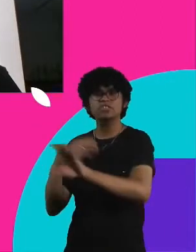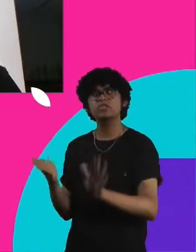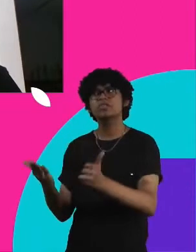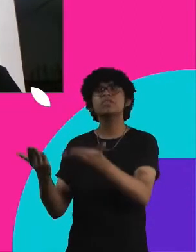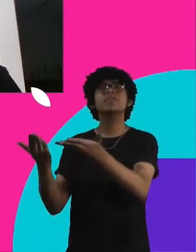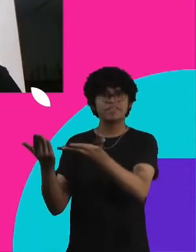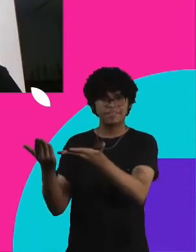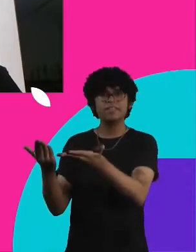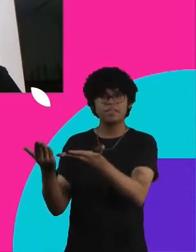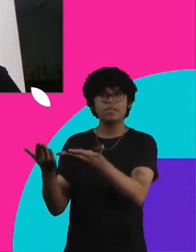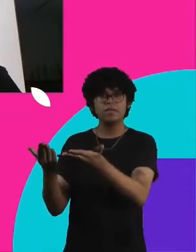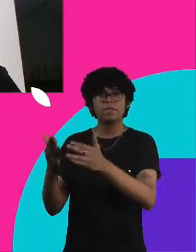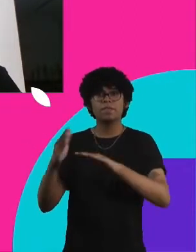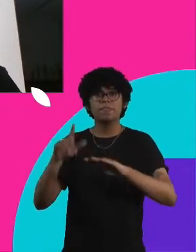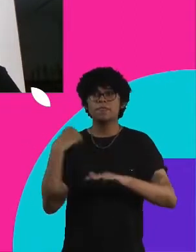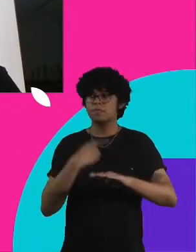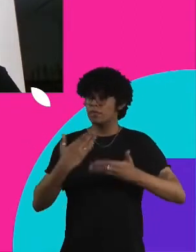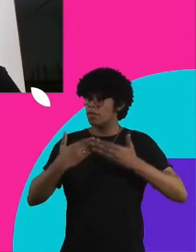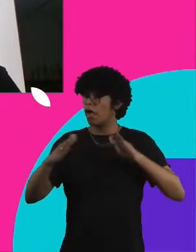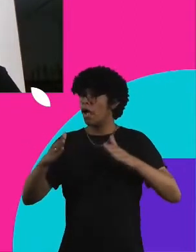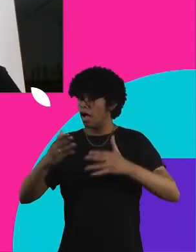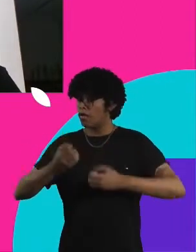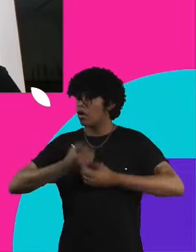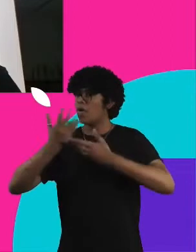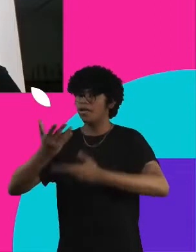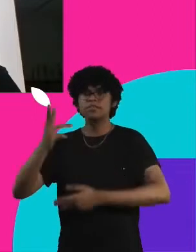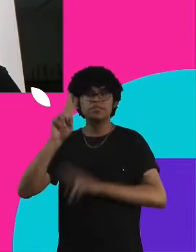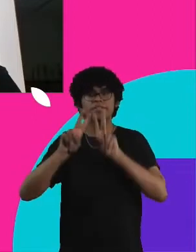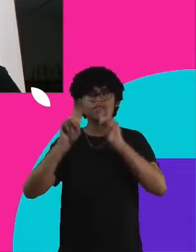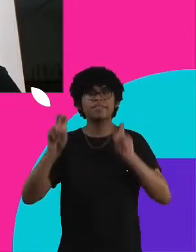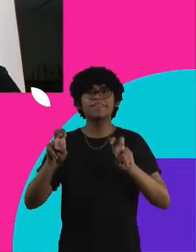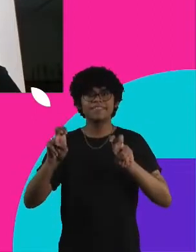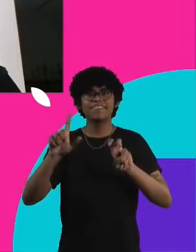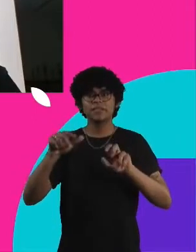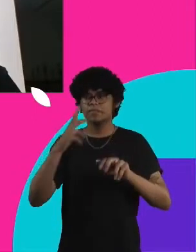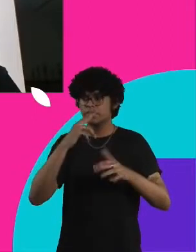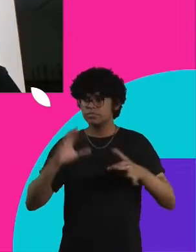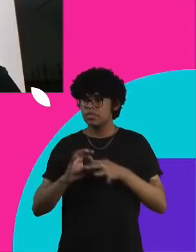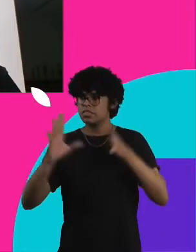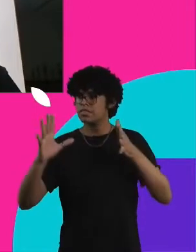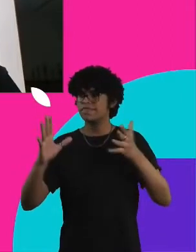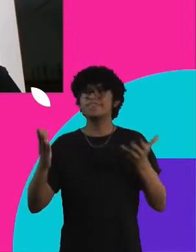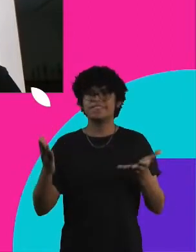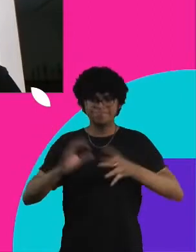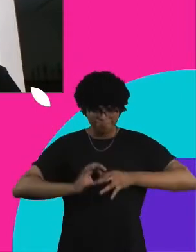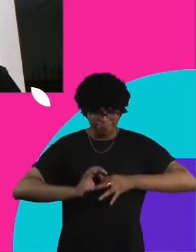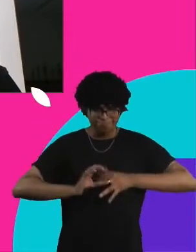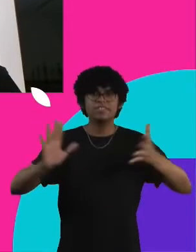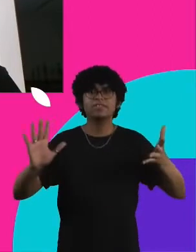sinto que todas as vezes que a gente se abre nesse aspecto, você dá mais liberdade, você cria um outro